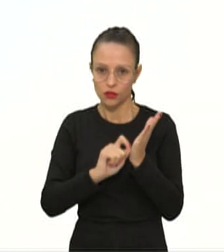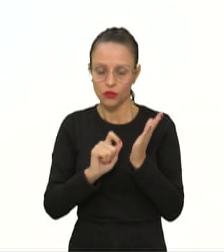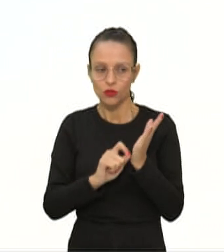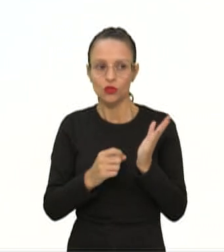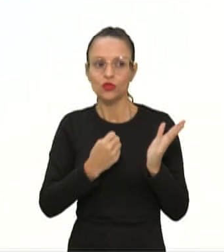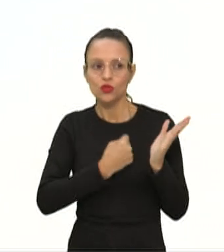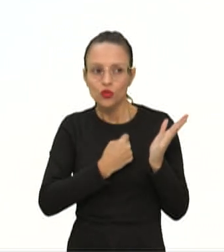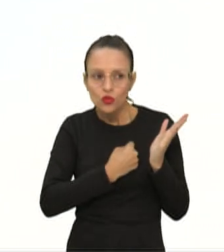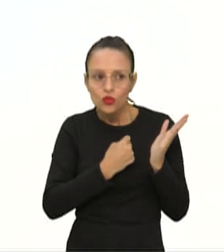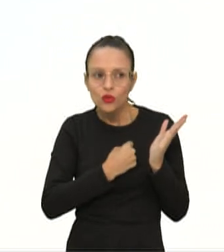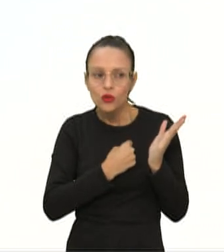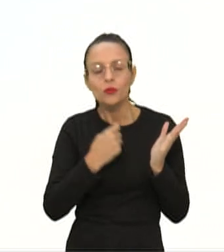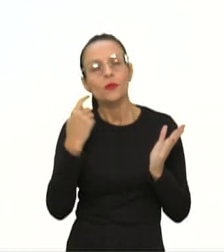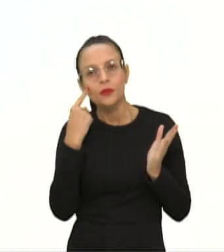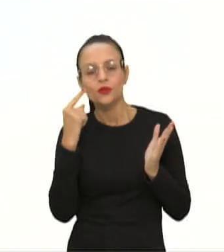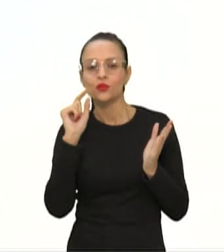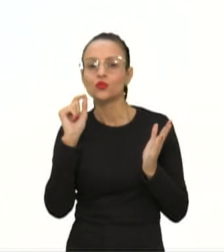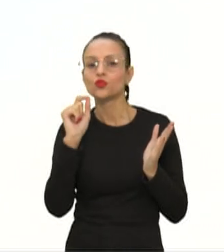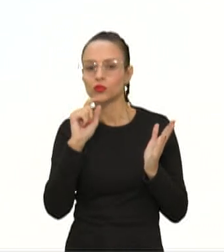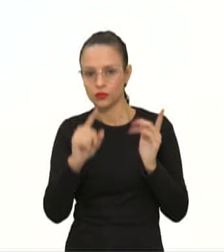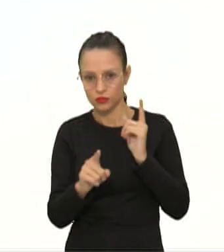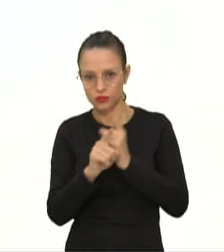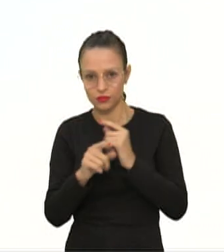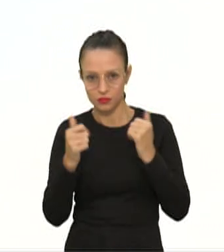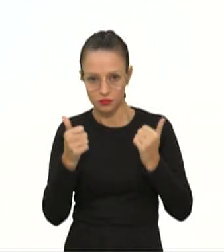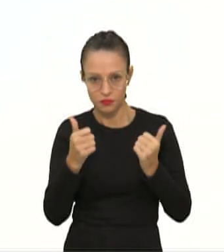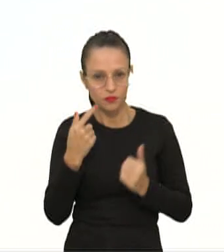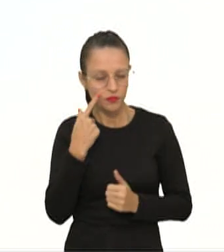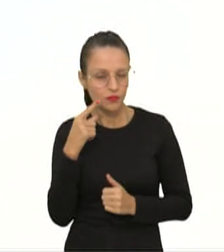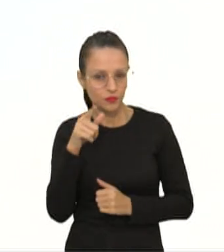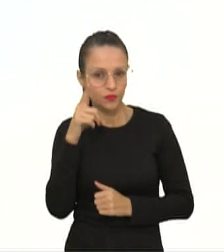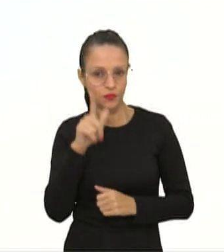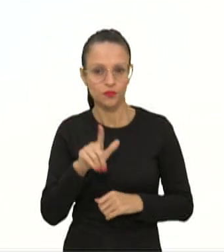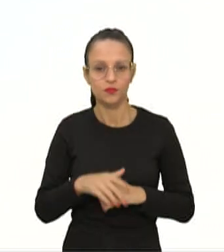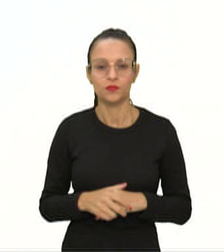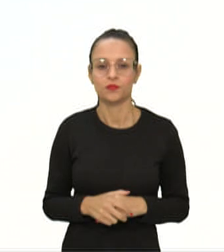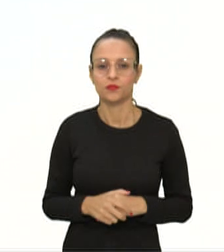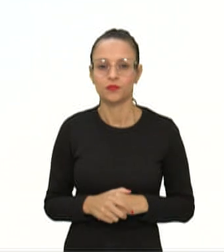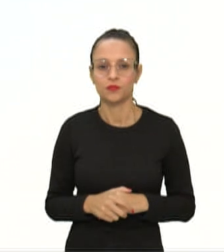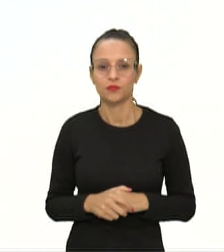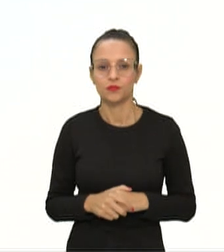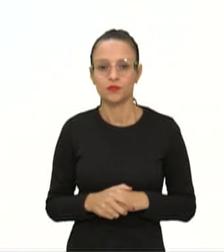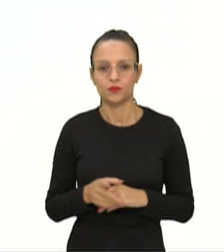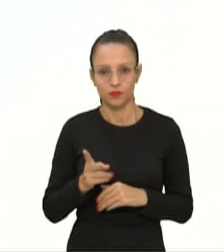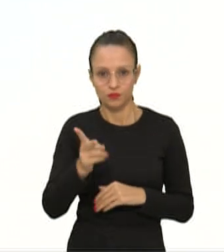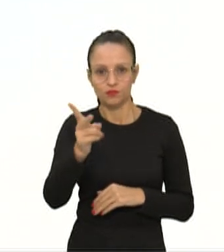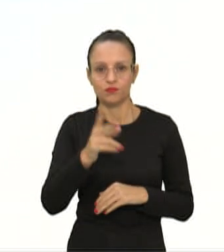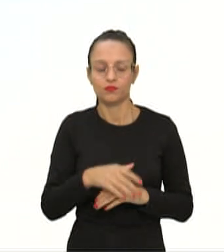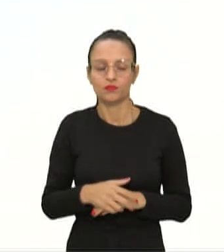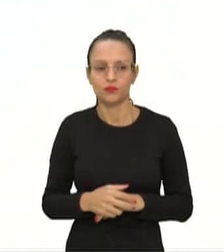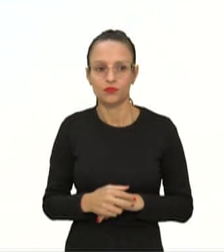o número que o professor Marcos pensou foi tal, tá bom? Veja se você consegue chegar na resposta. E a gente vai continuando agora.